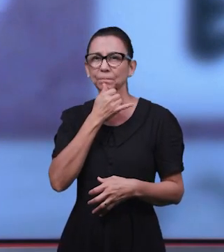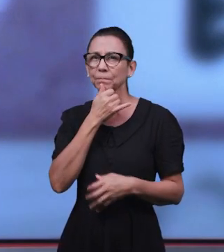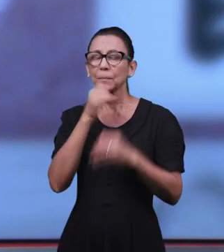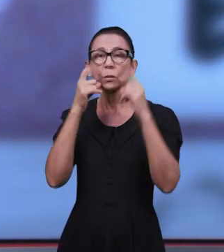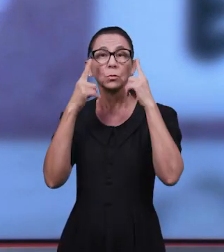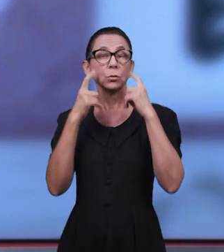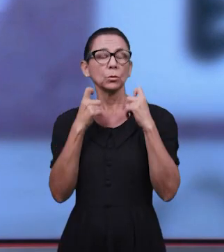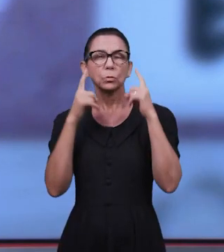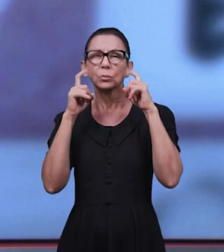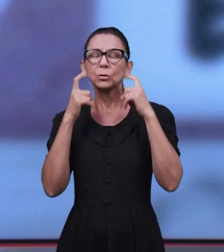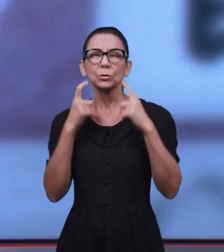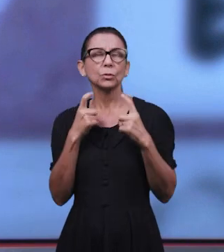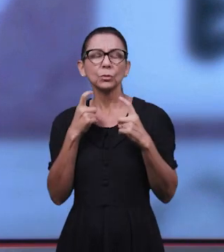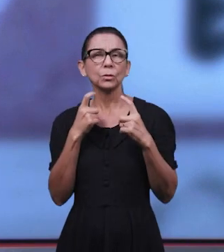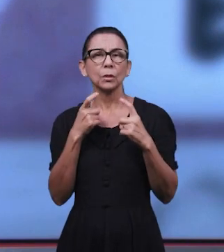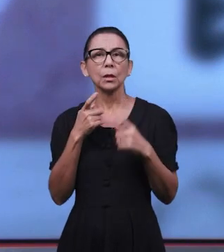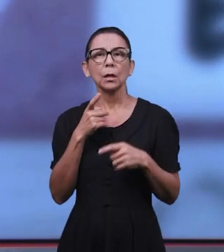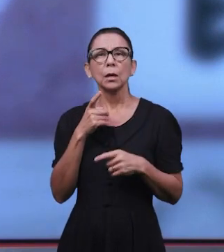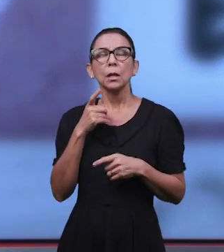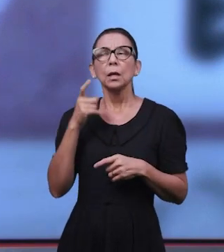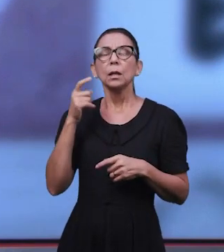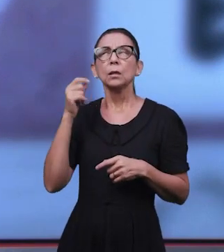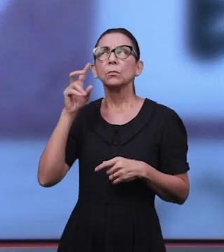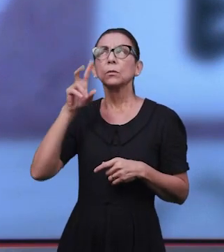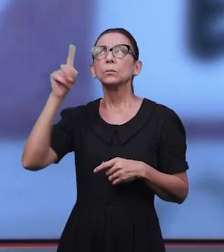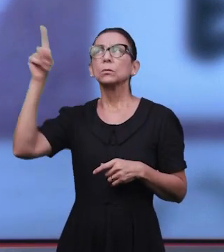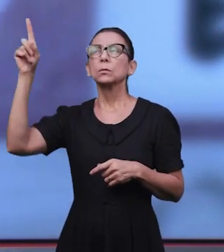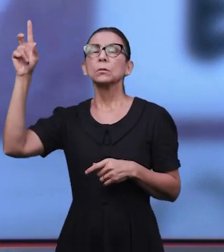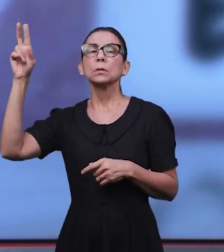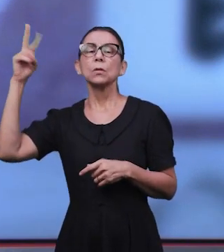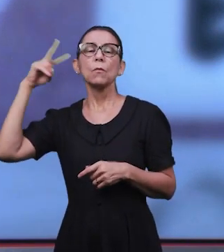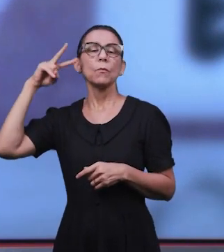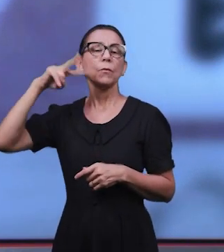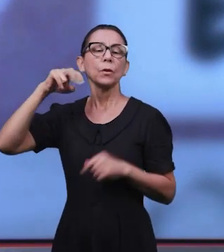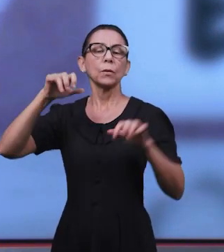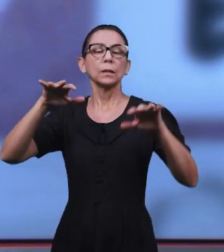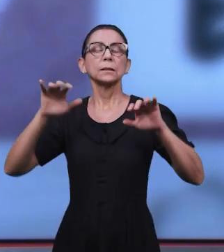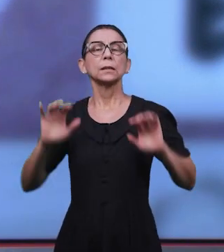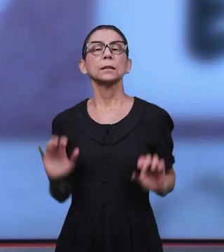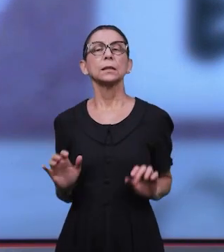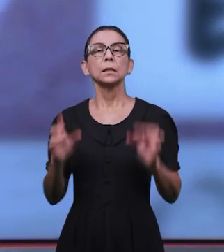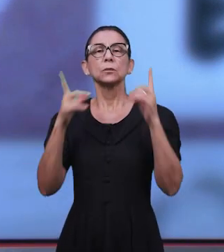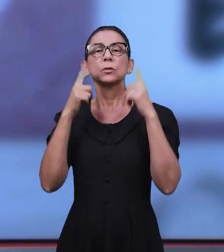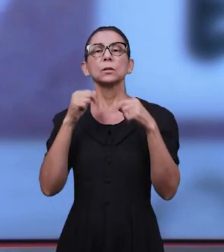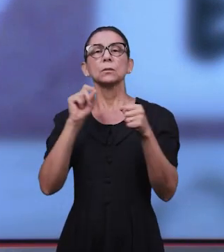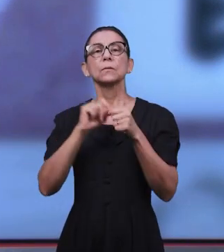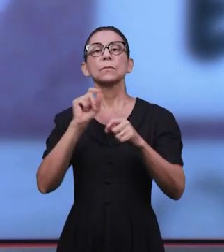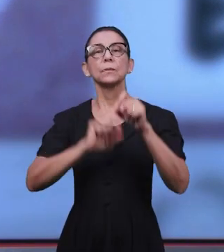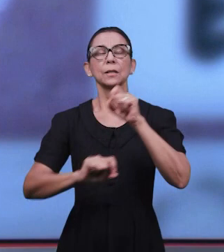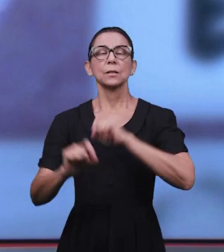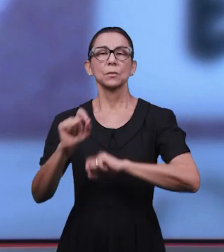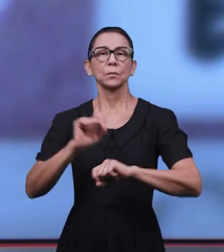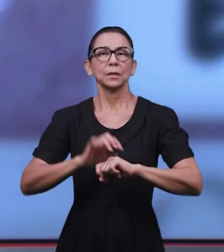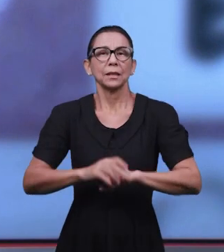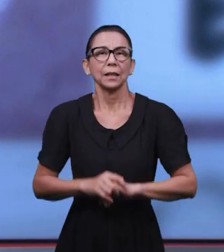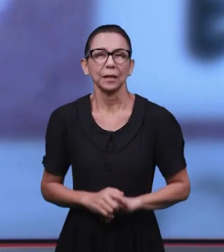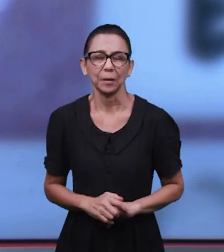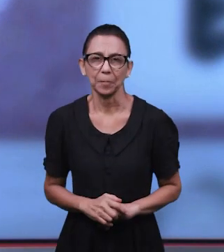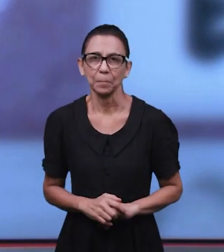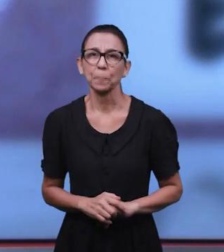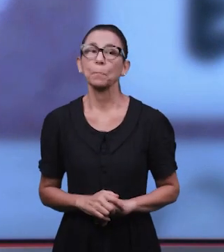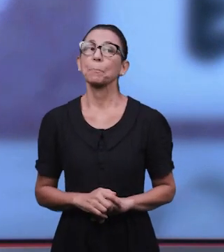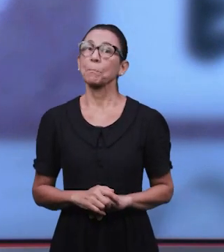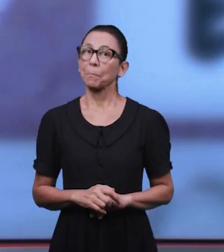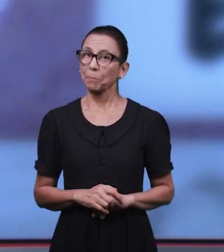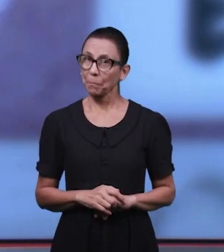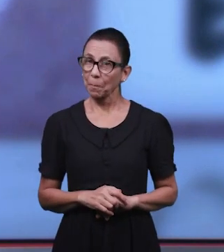E o que o Senhor fez ao ver as lágrimas de Ezequias? Ele já havia enviado o profeta Isaías,